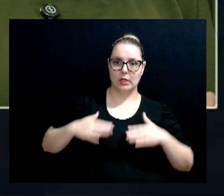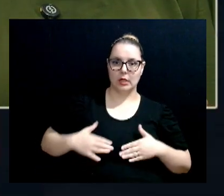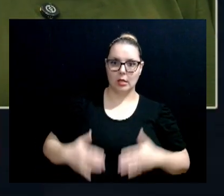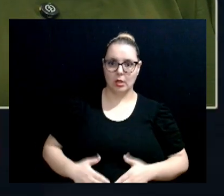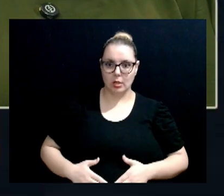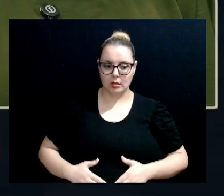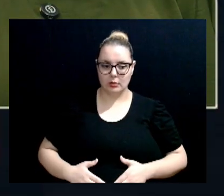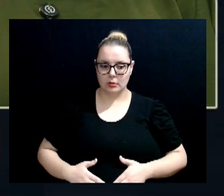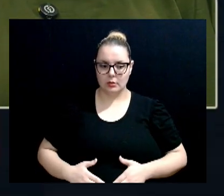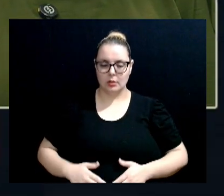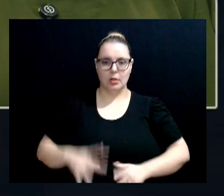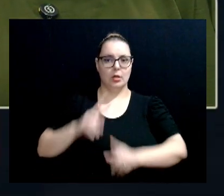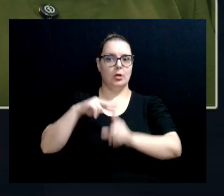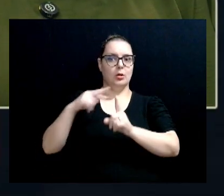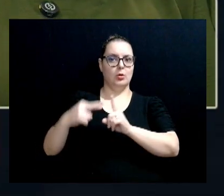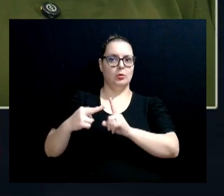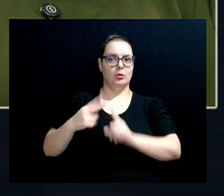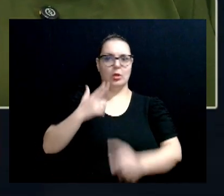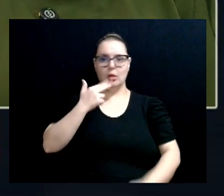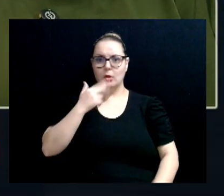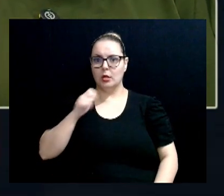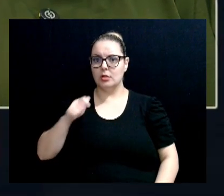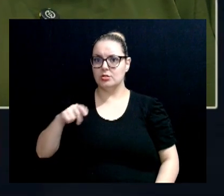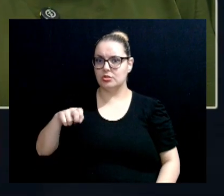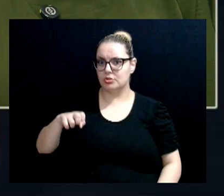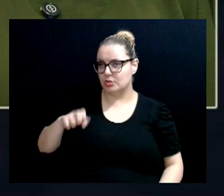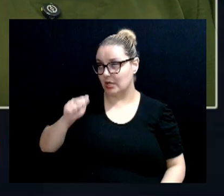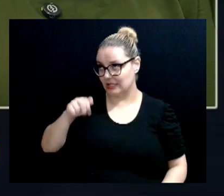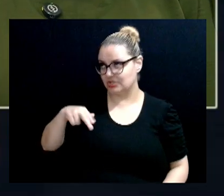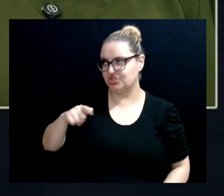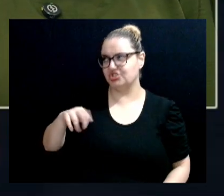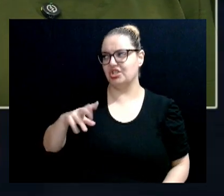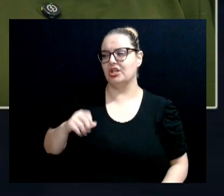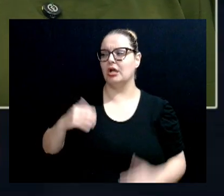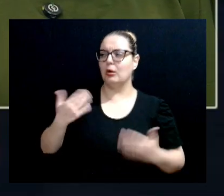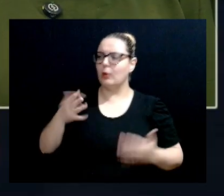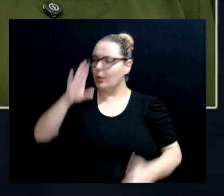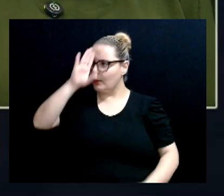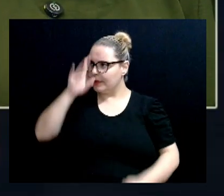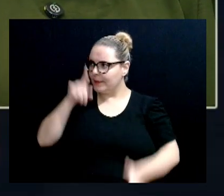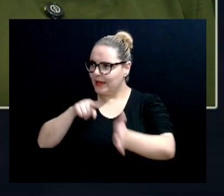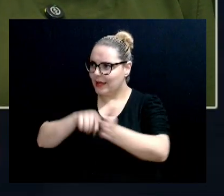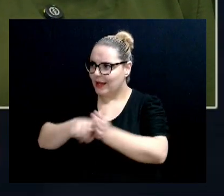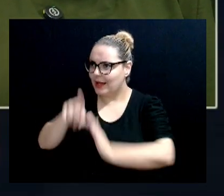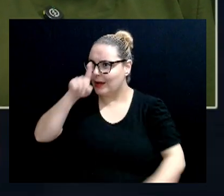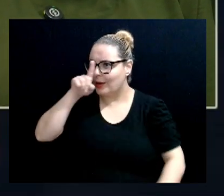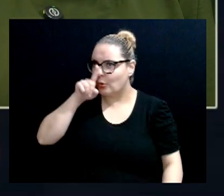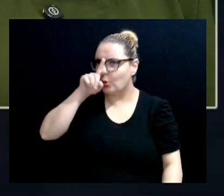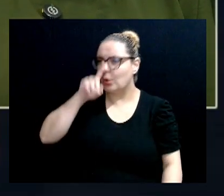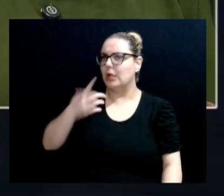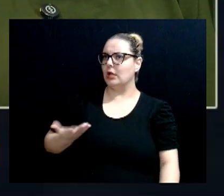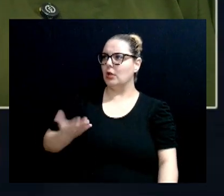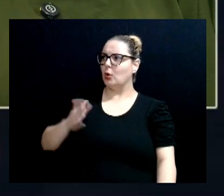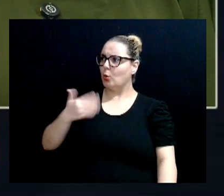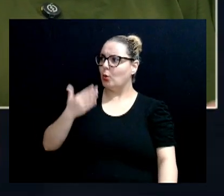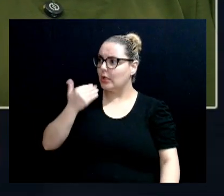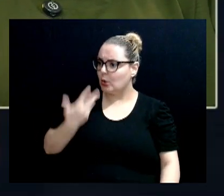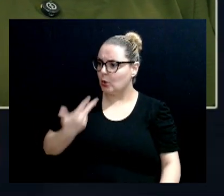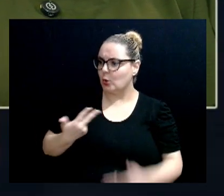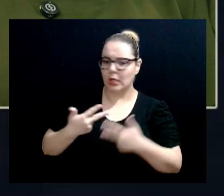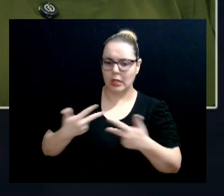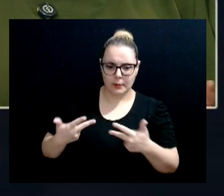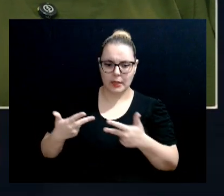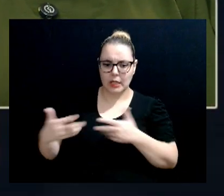vista da nutrição, Angélica, quais são os principais riscos quando a alimentação ela passa a ser guiada apenas